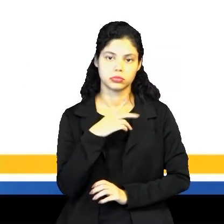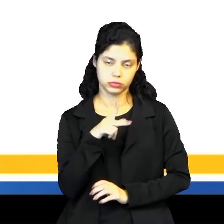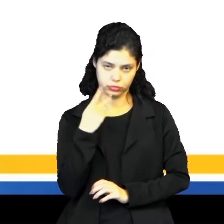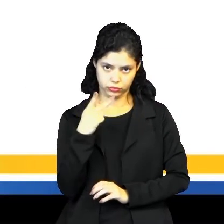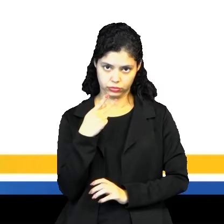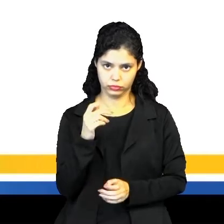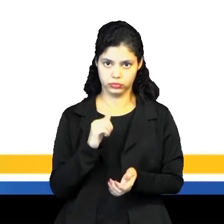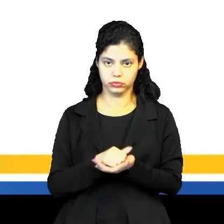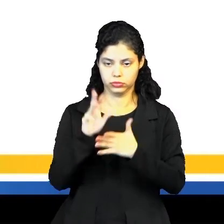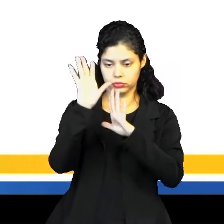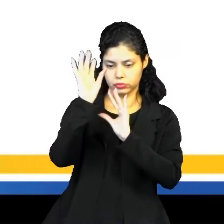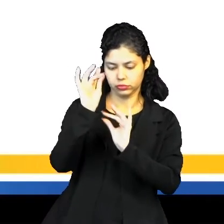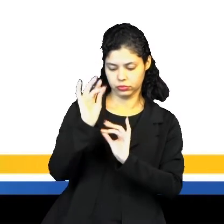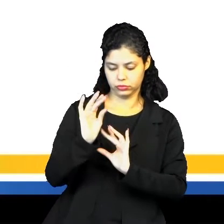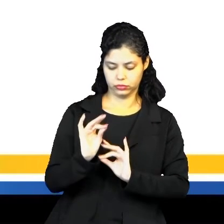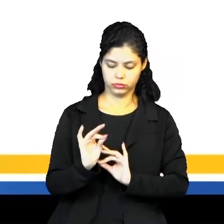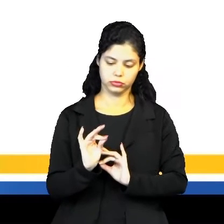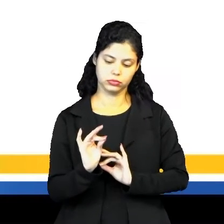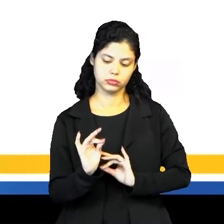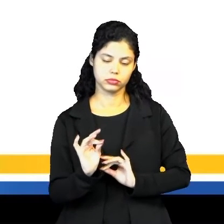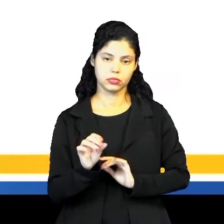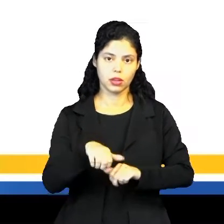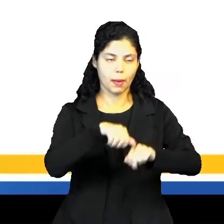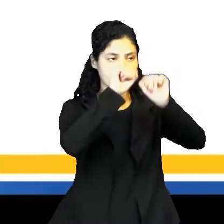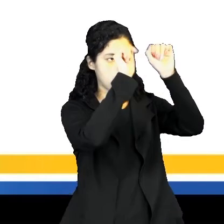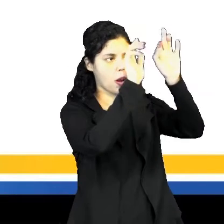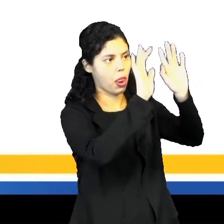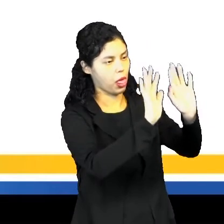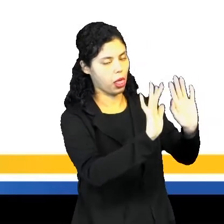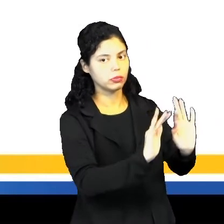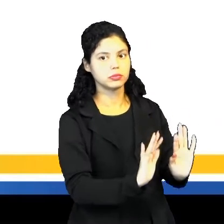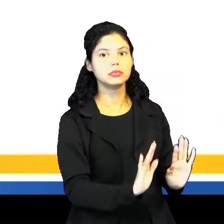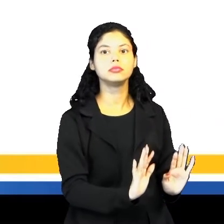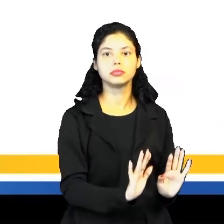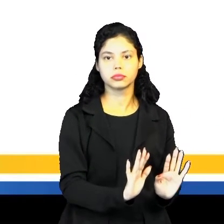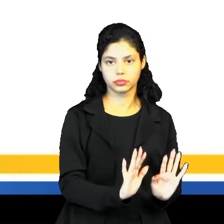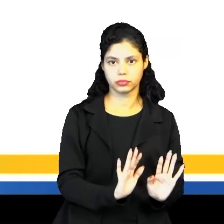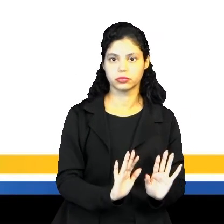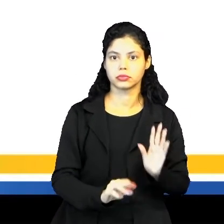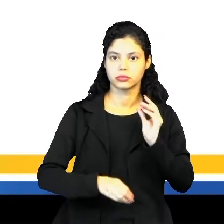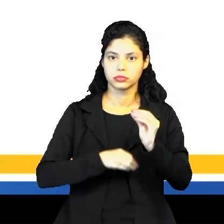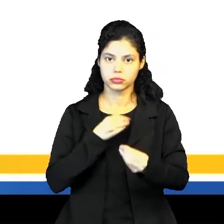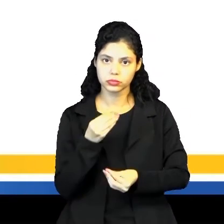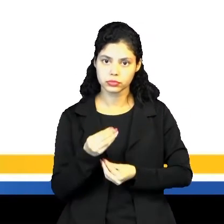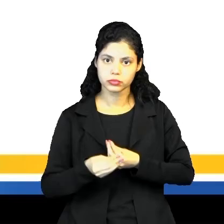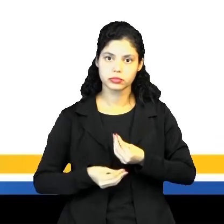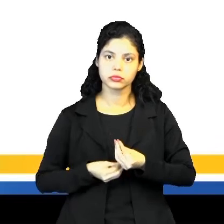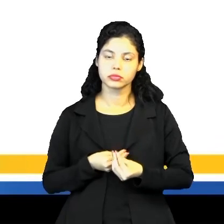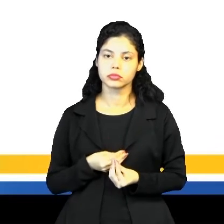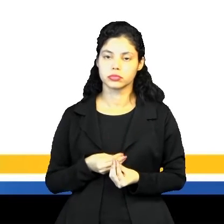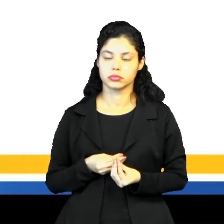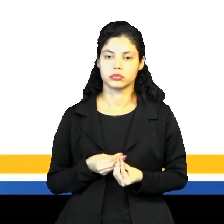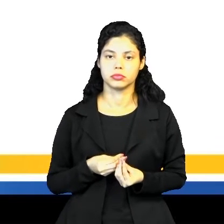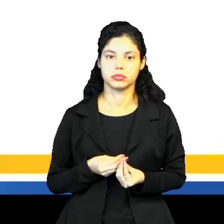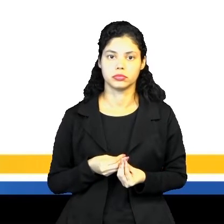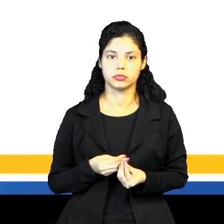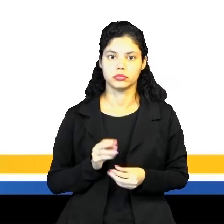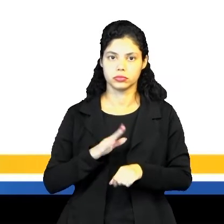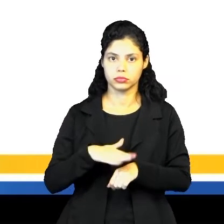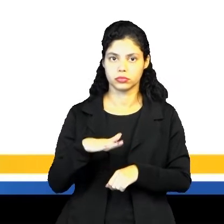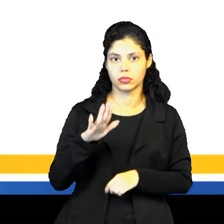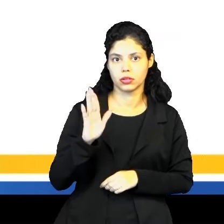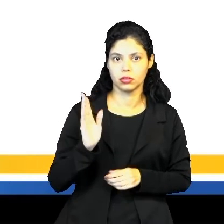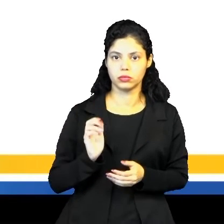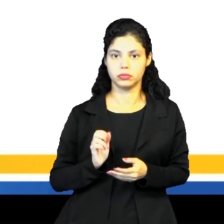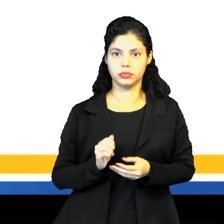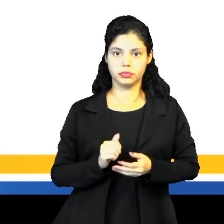fala desse barulho da cachoeira, né? Que é como se fosse ali